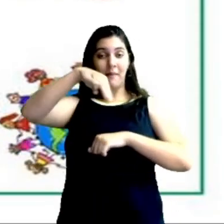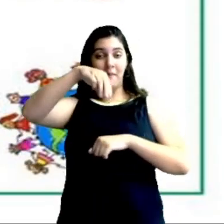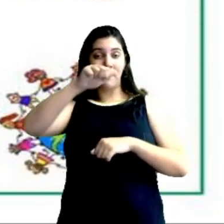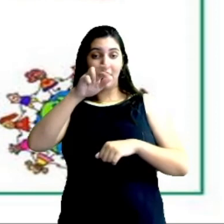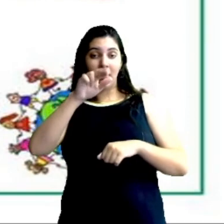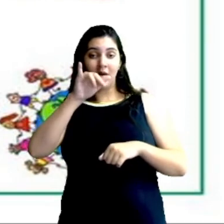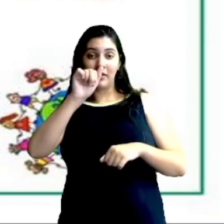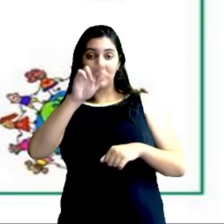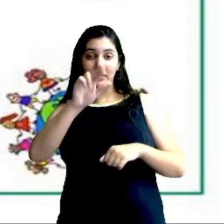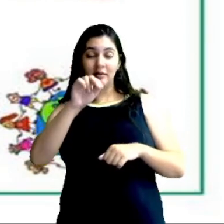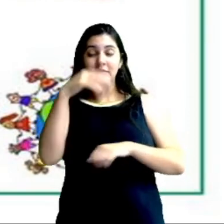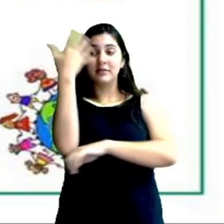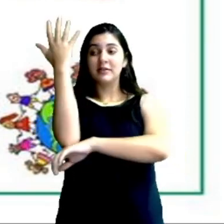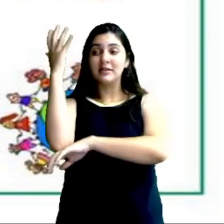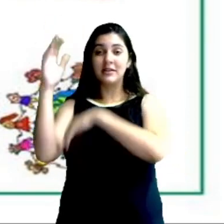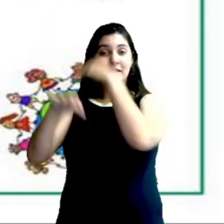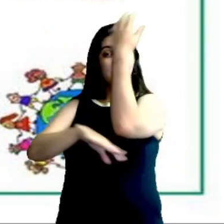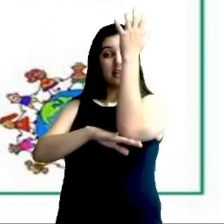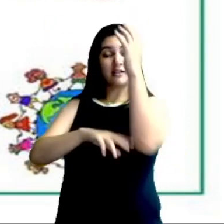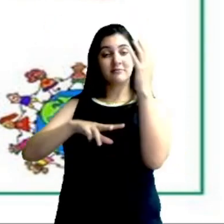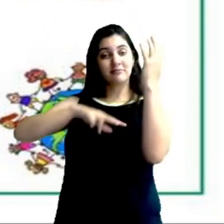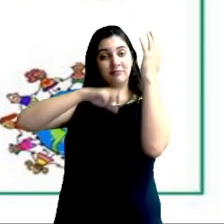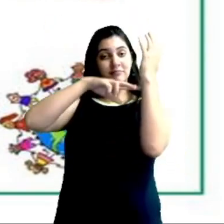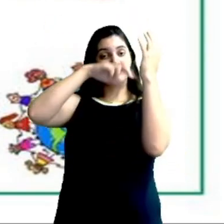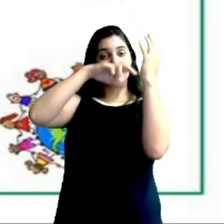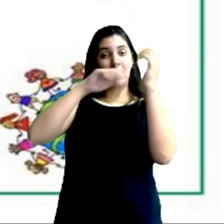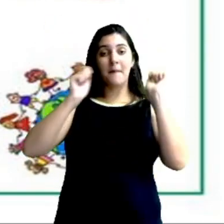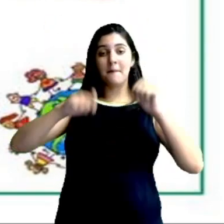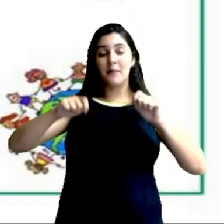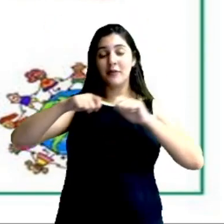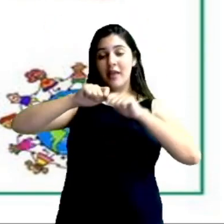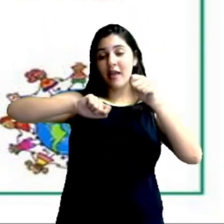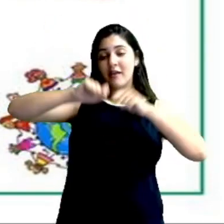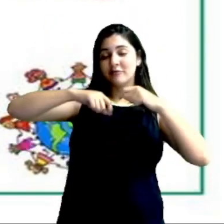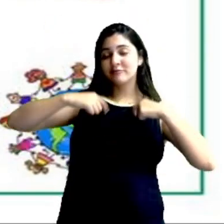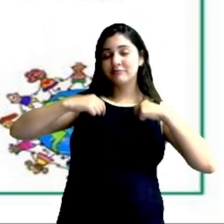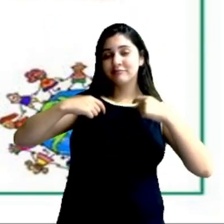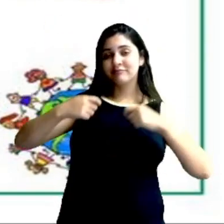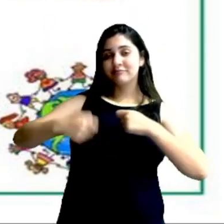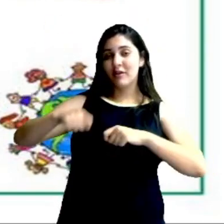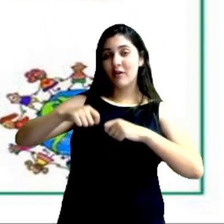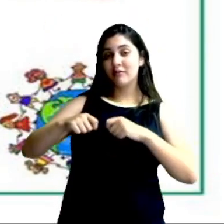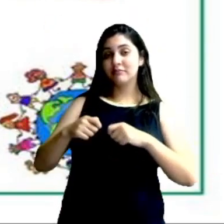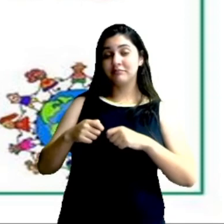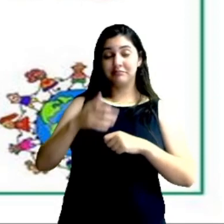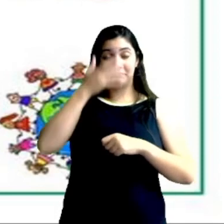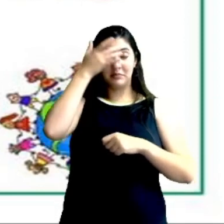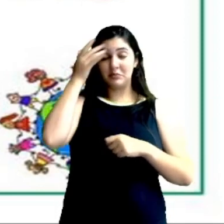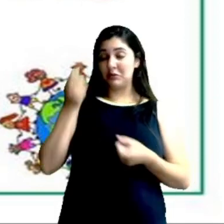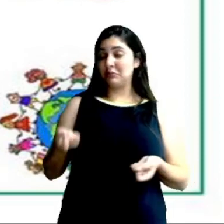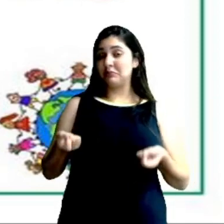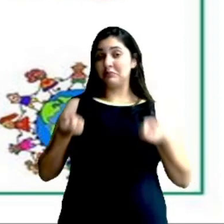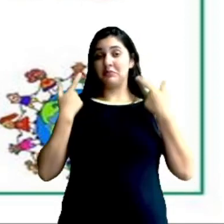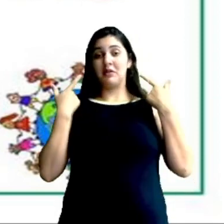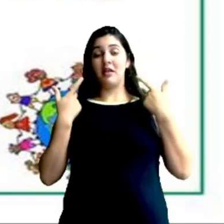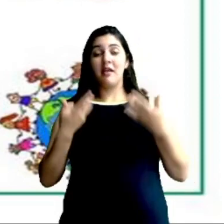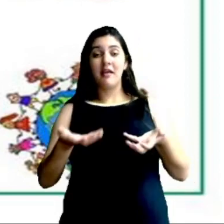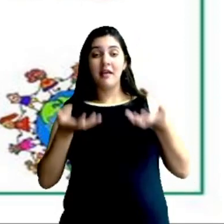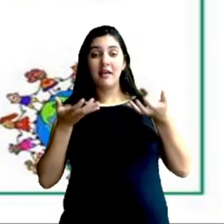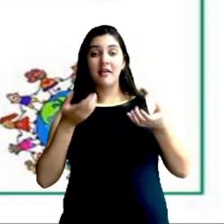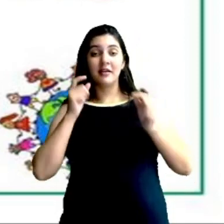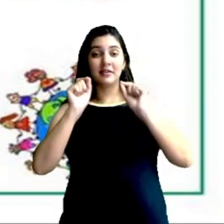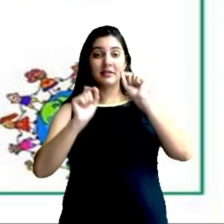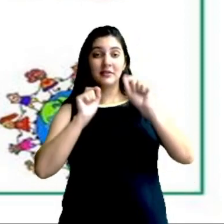me Mariana e as árvores trepar o de rasgar Os calções Sem ninguém se importar é